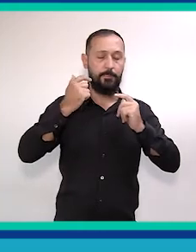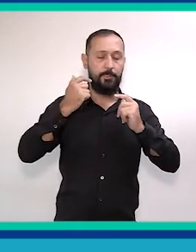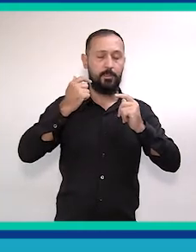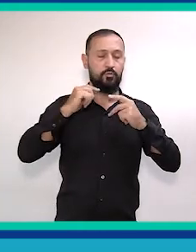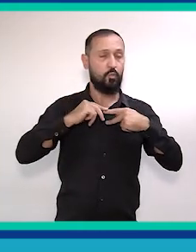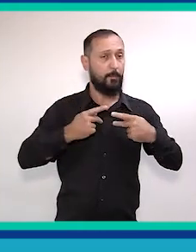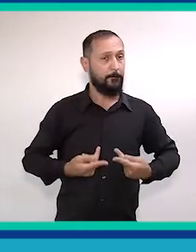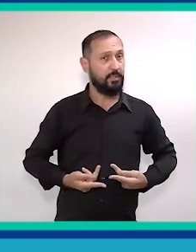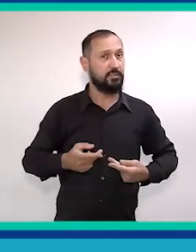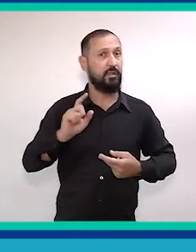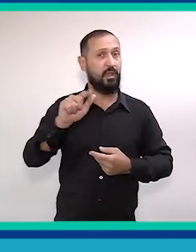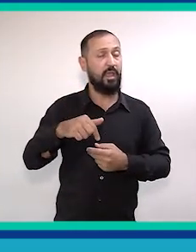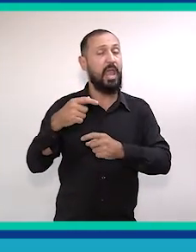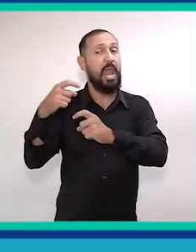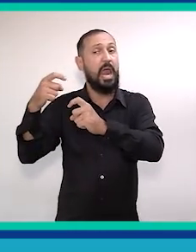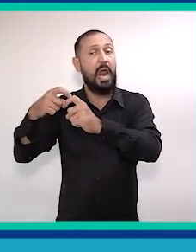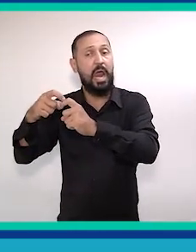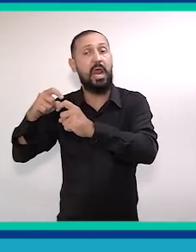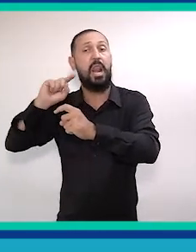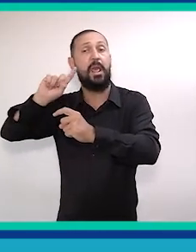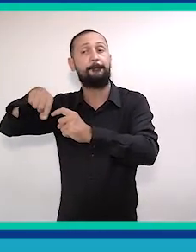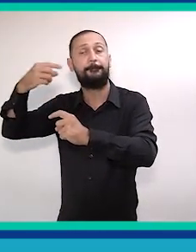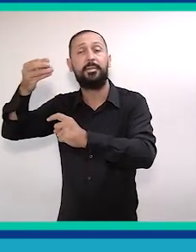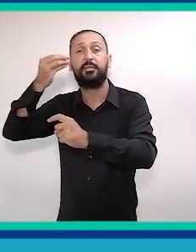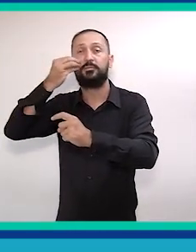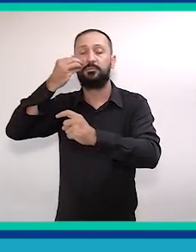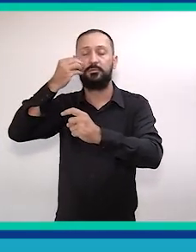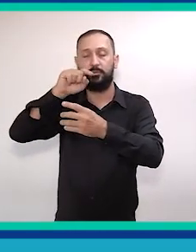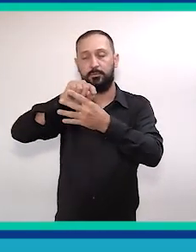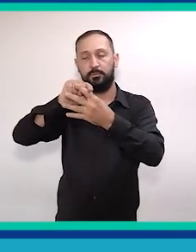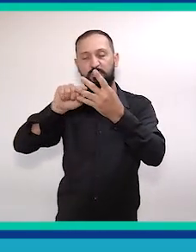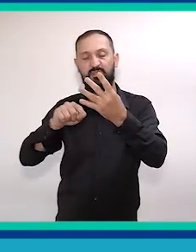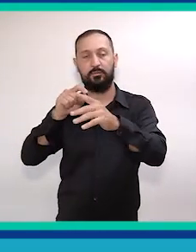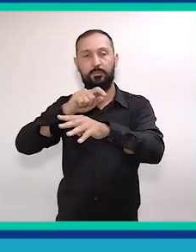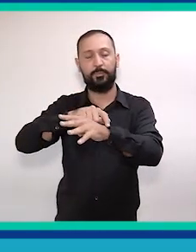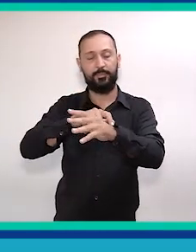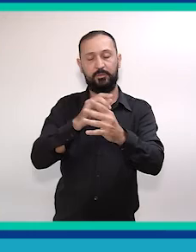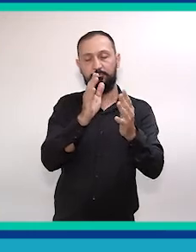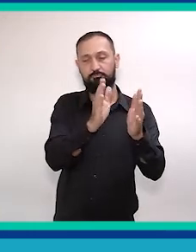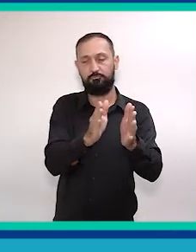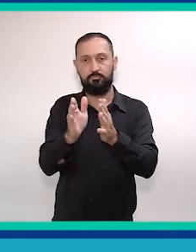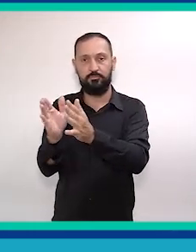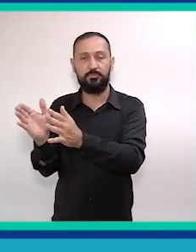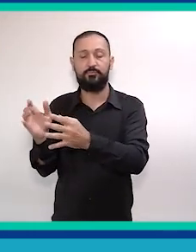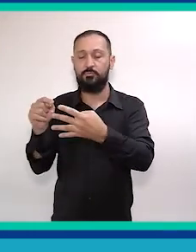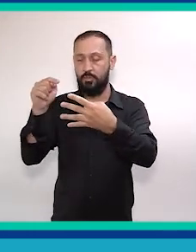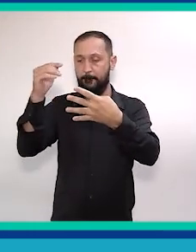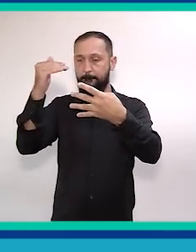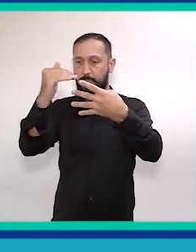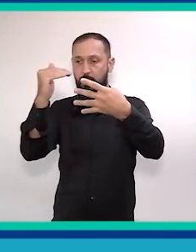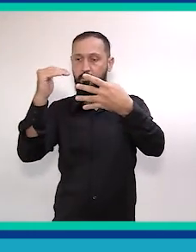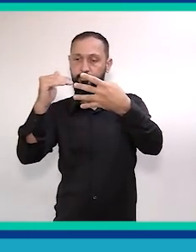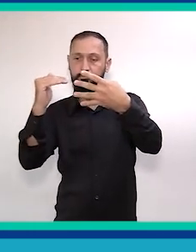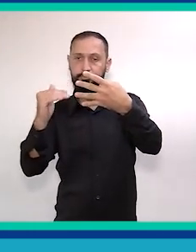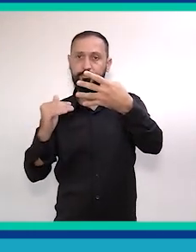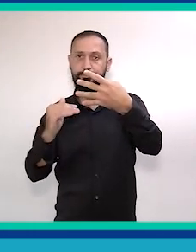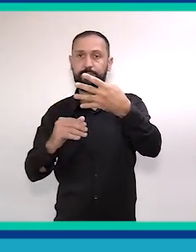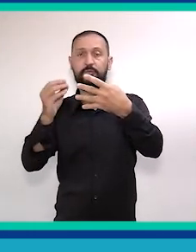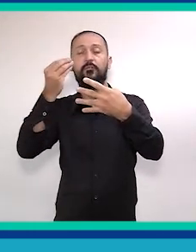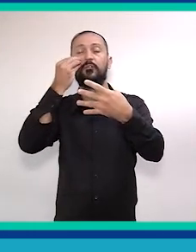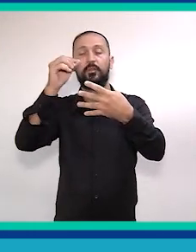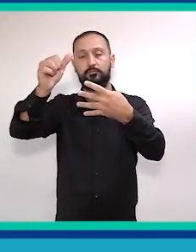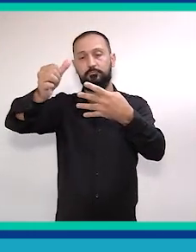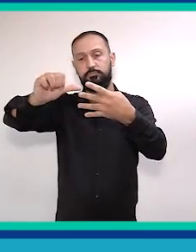humanos. Ensaios com humanos são os ensaios clínicos, que eles são divididos em 4 fases. Em cada uma dessas